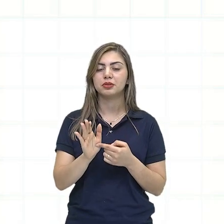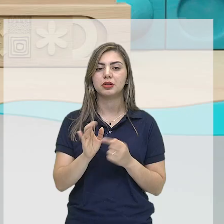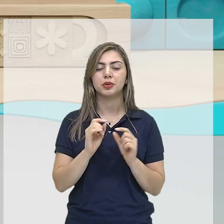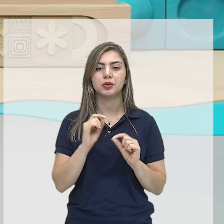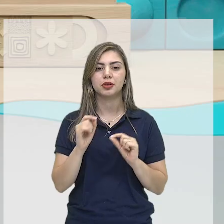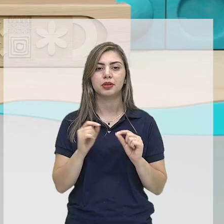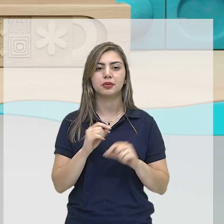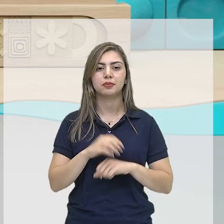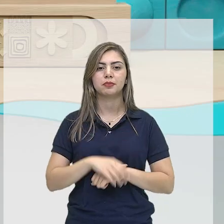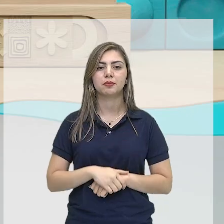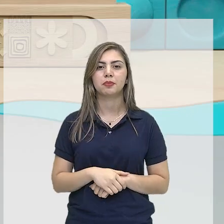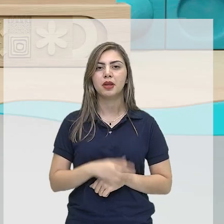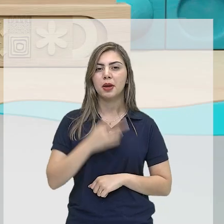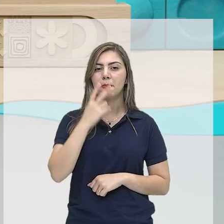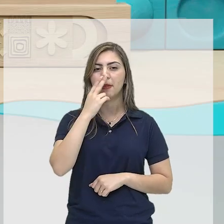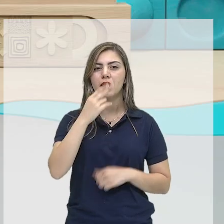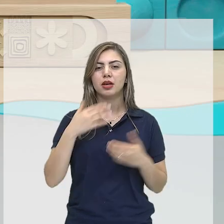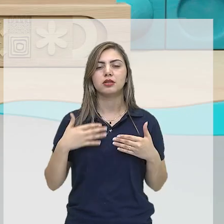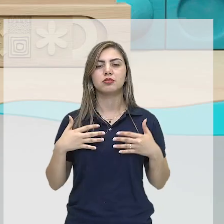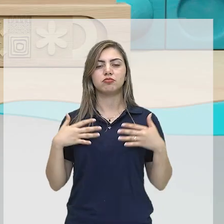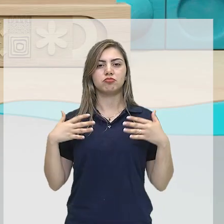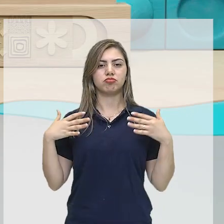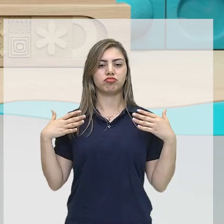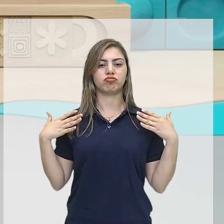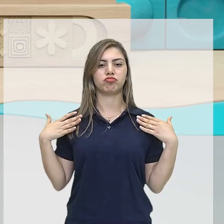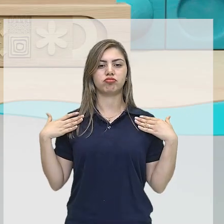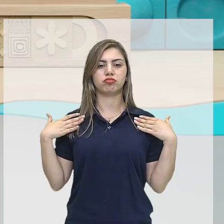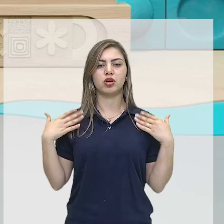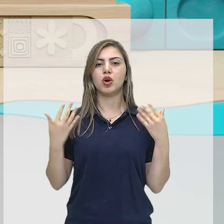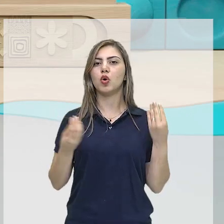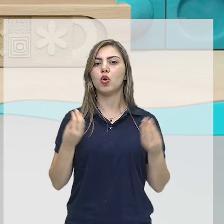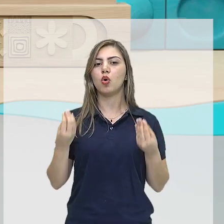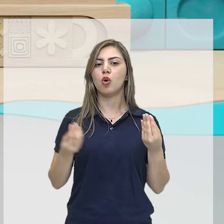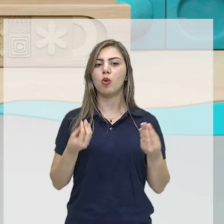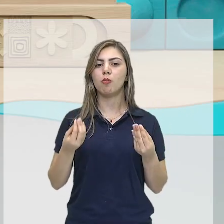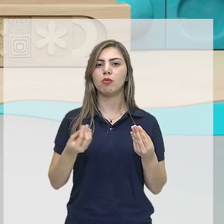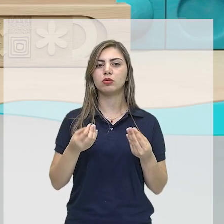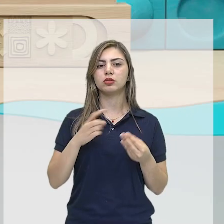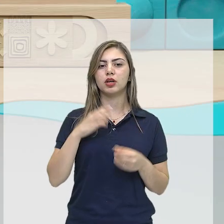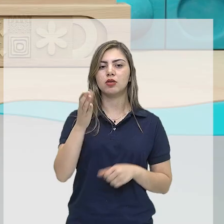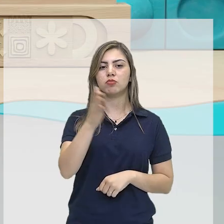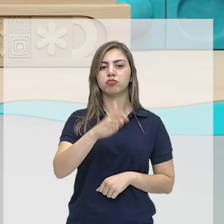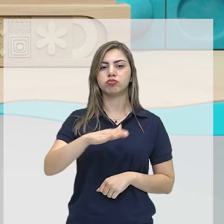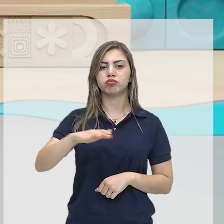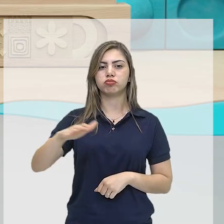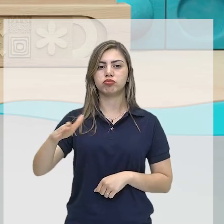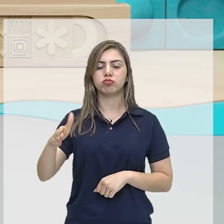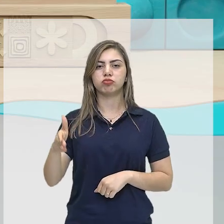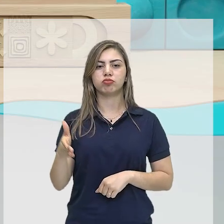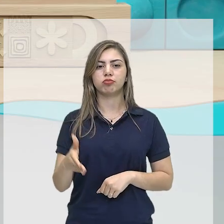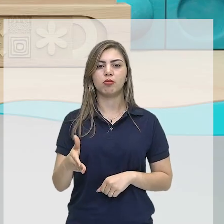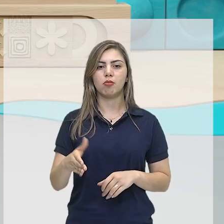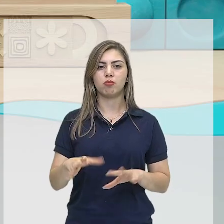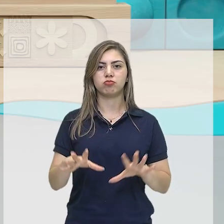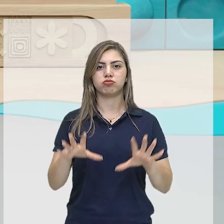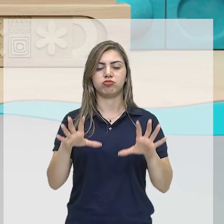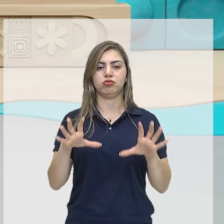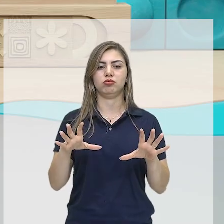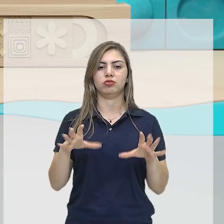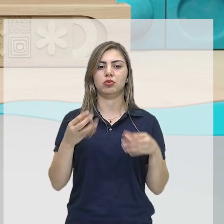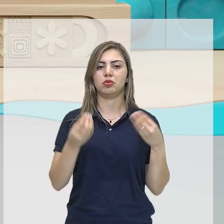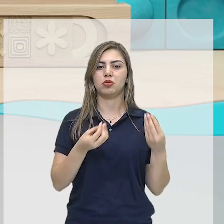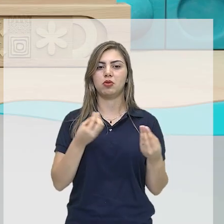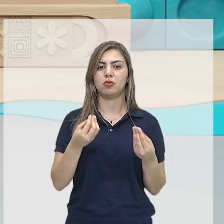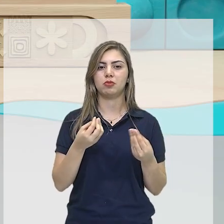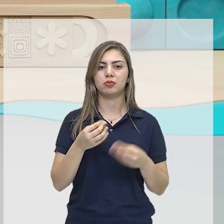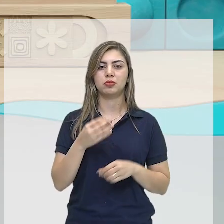eles andam justamente com o peito muito para frente, né? E aqui, ó, a região glútea muito projetada lá para trás. Então, é